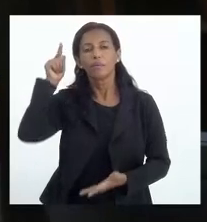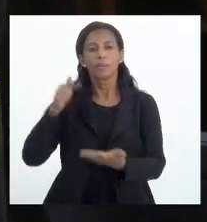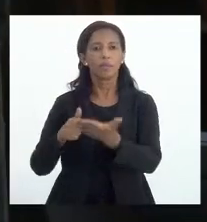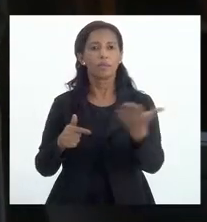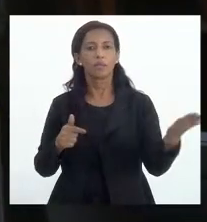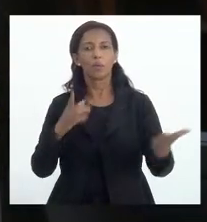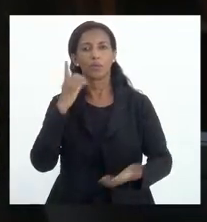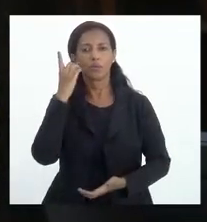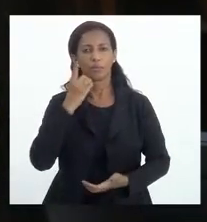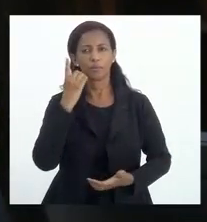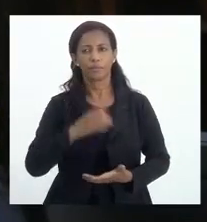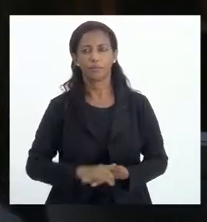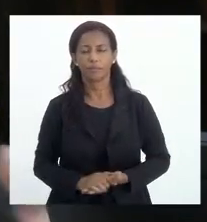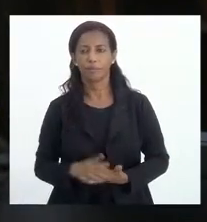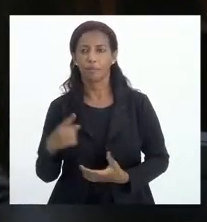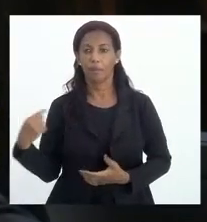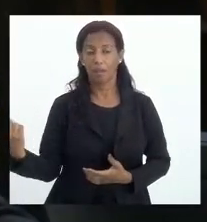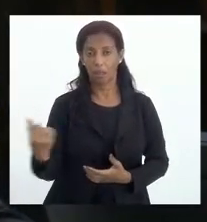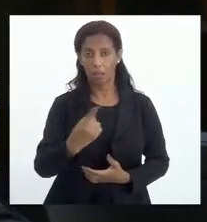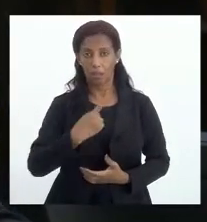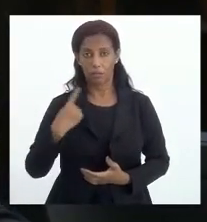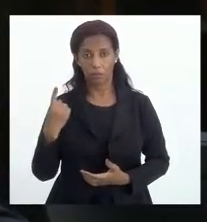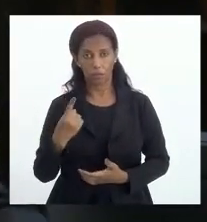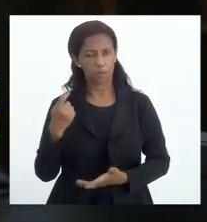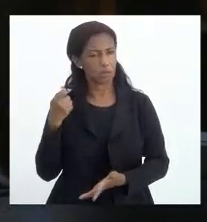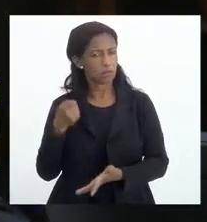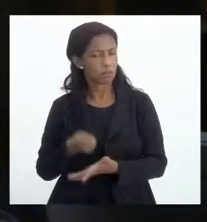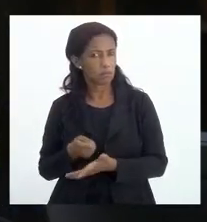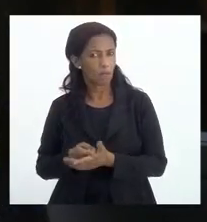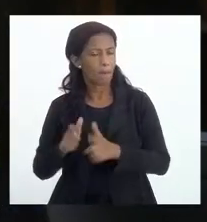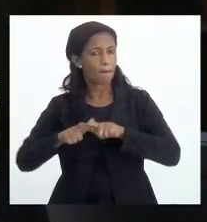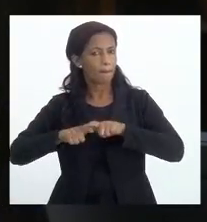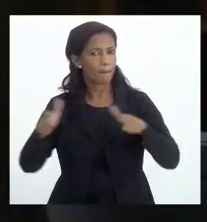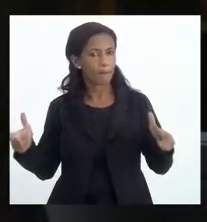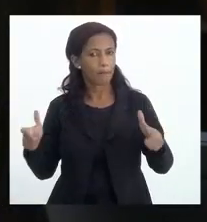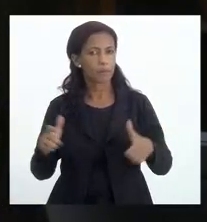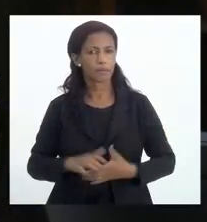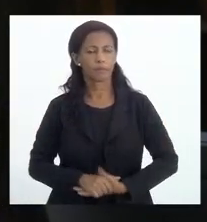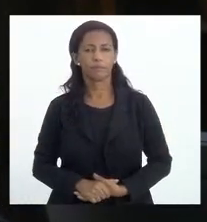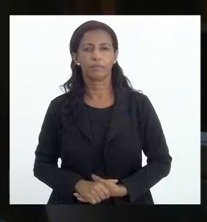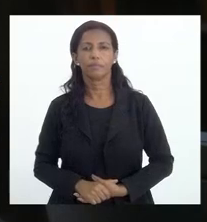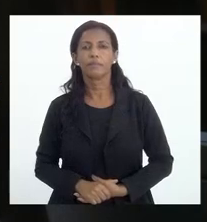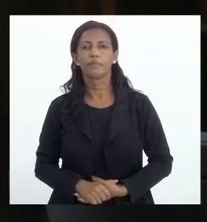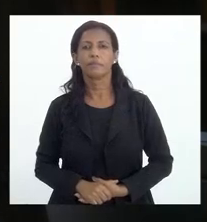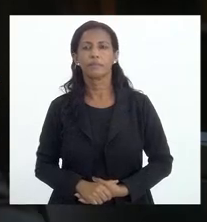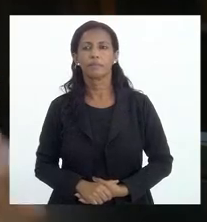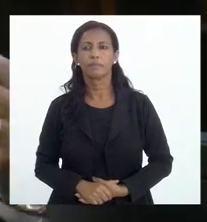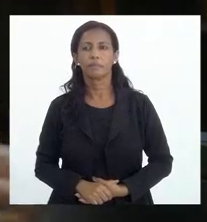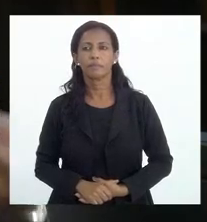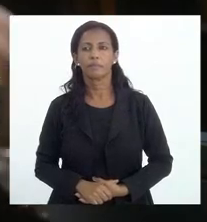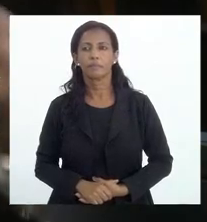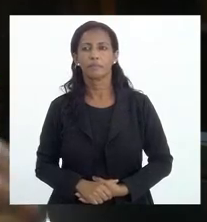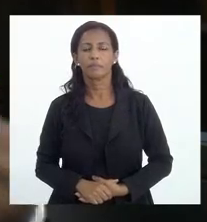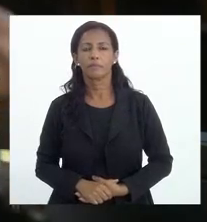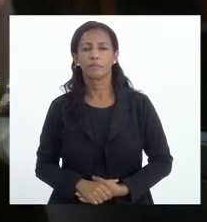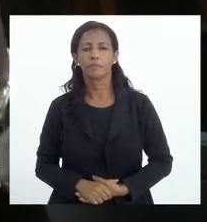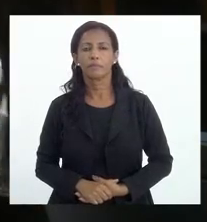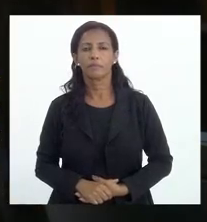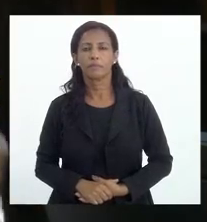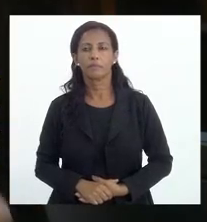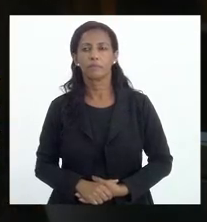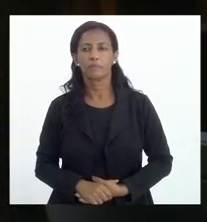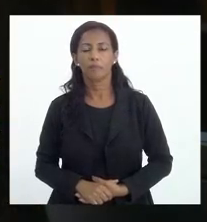senhores deputados, a nossa tarefa maior é a gente mexer na